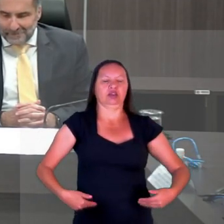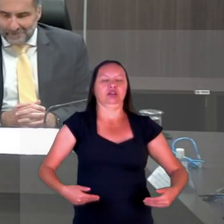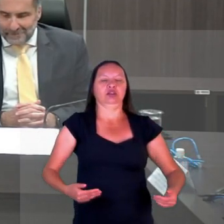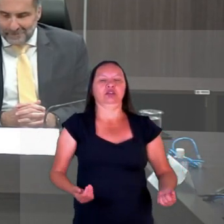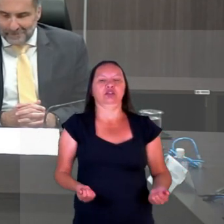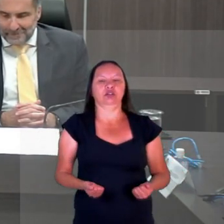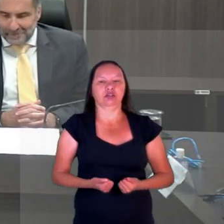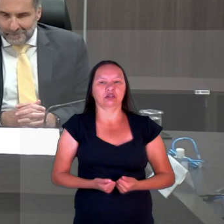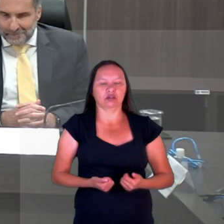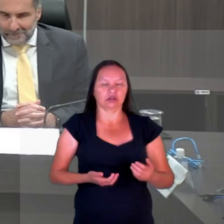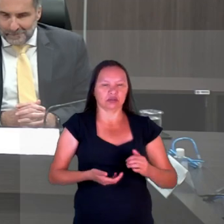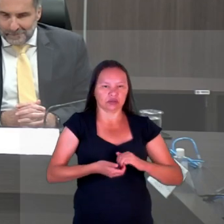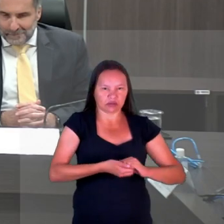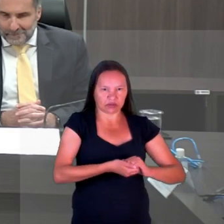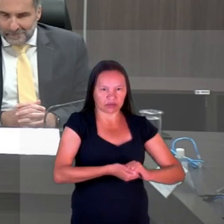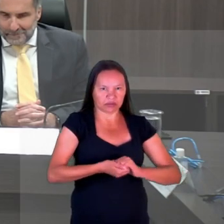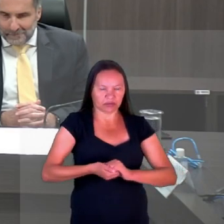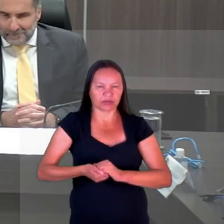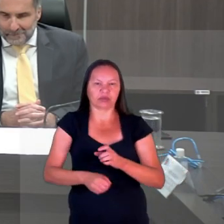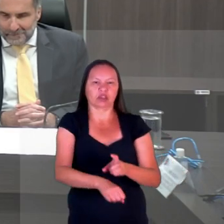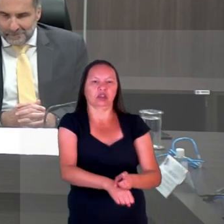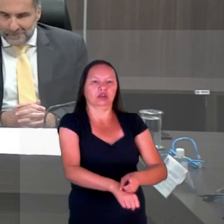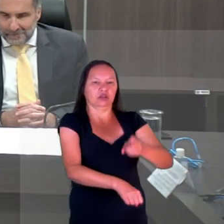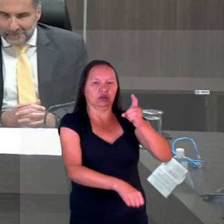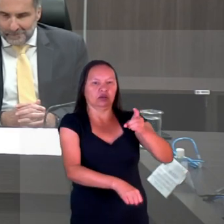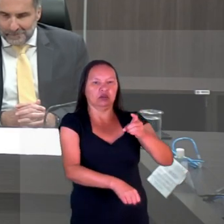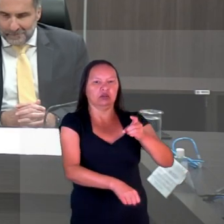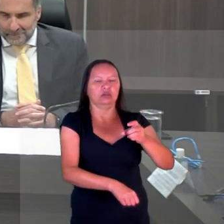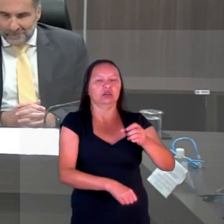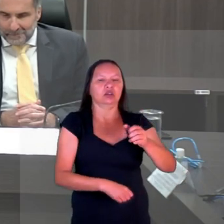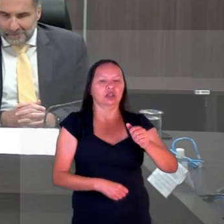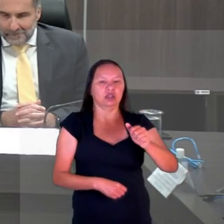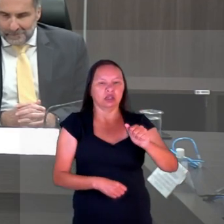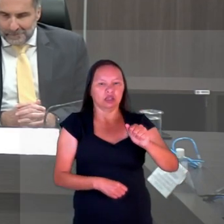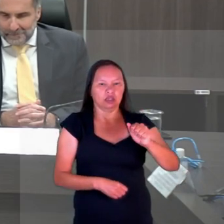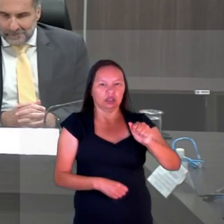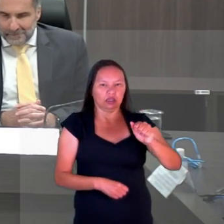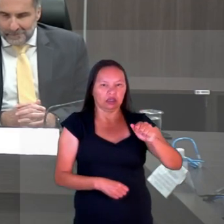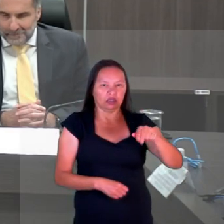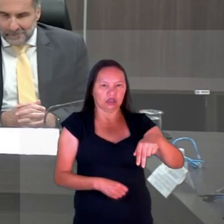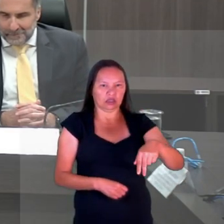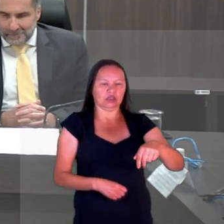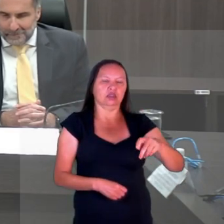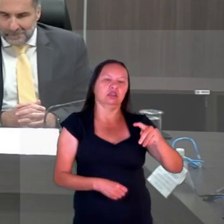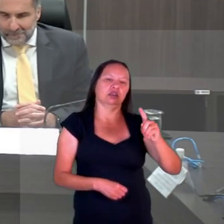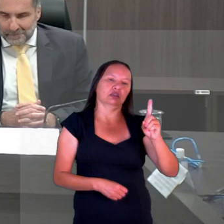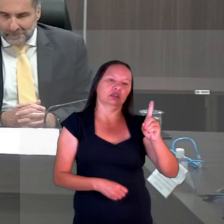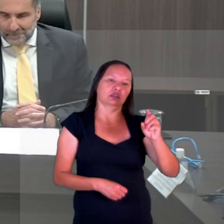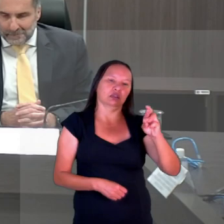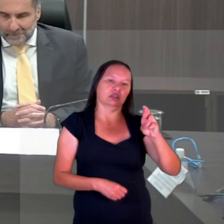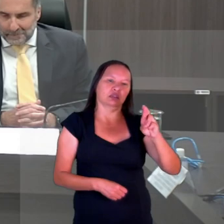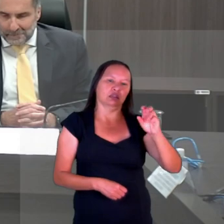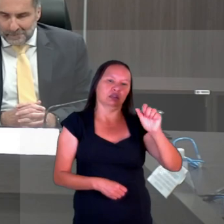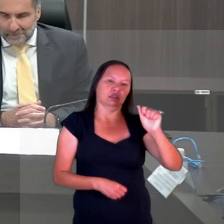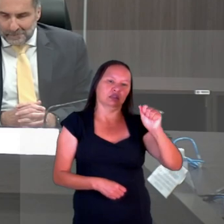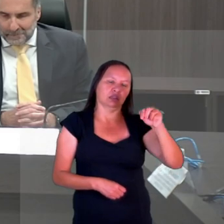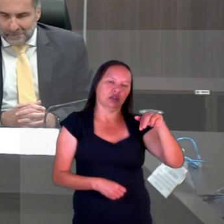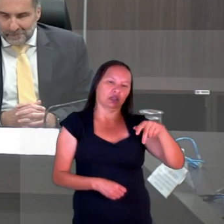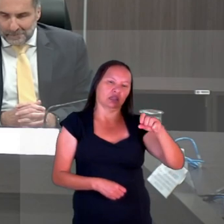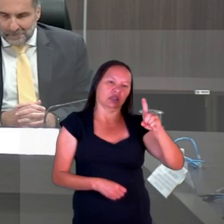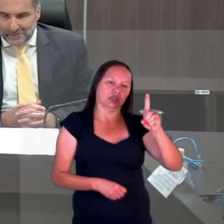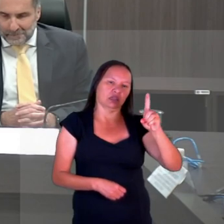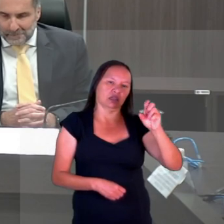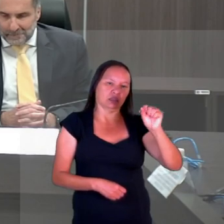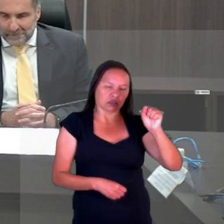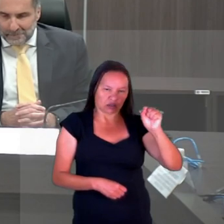Saúdo igualmente a d Maria da Graça pz Soares Amorim que neste ato representa a corregedoria Nacional do